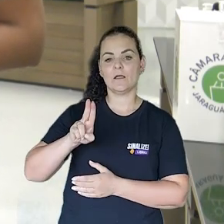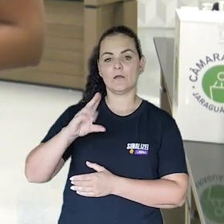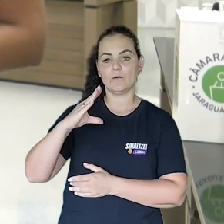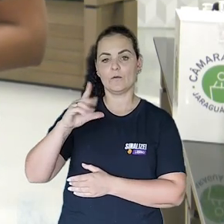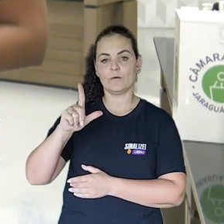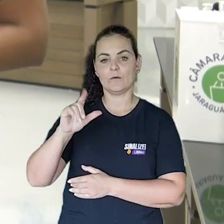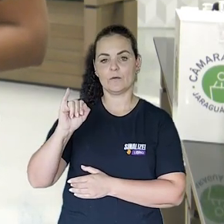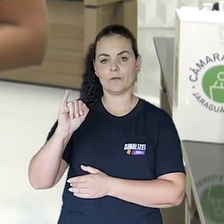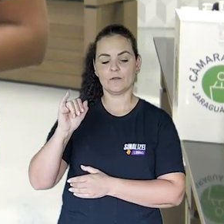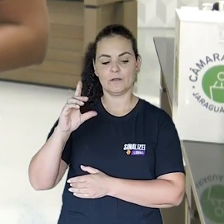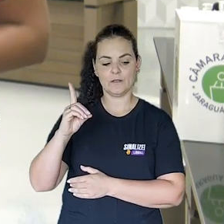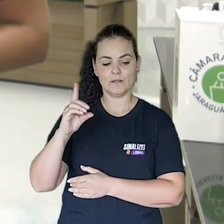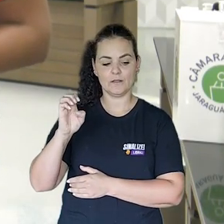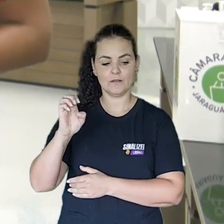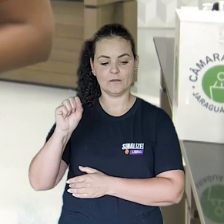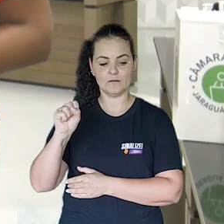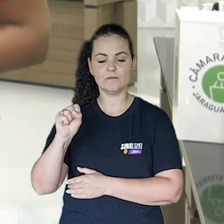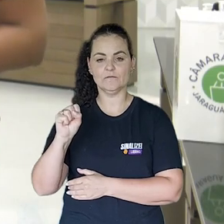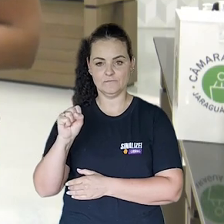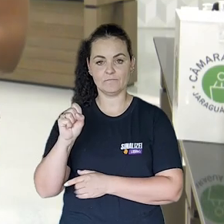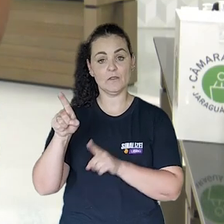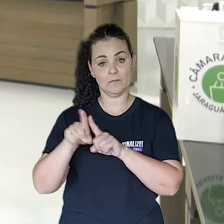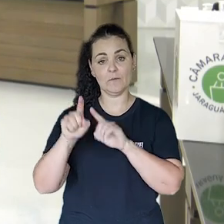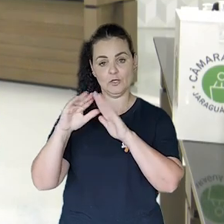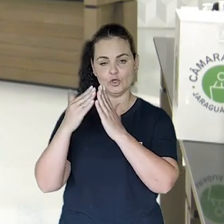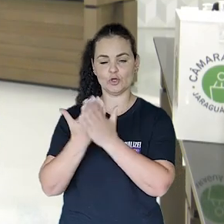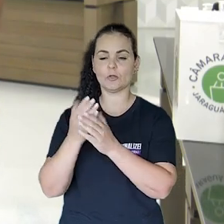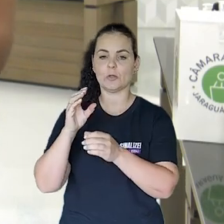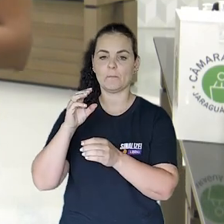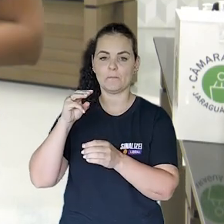Valdete Inês Piazeira Zinders,